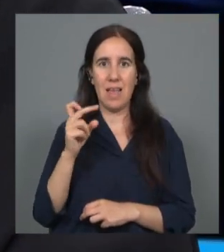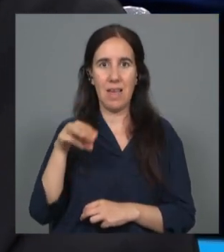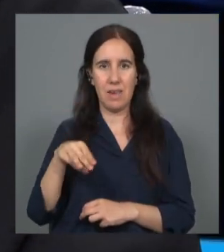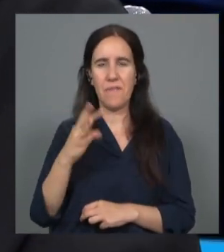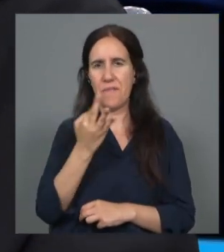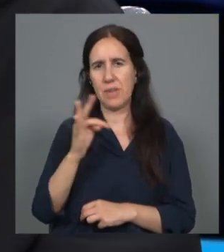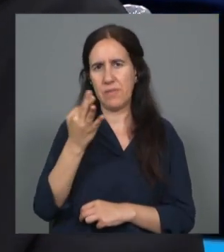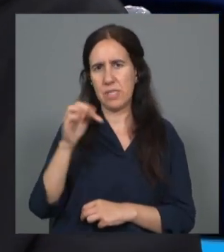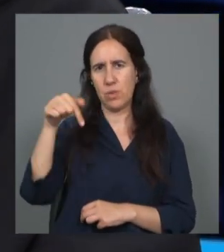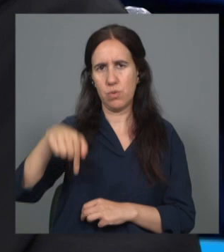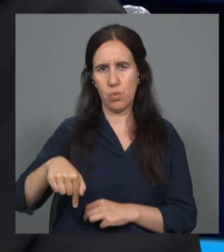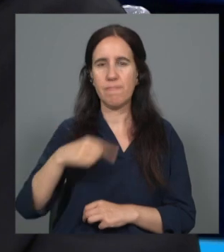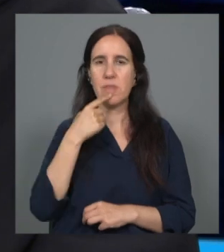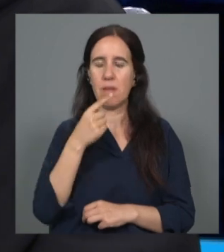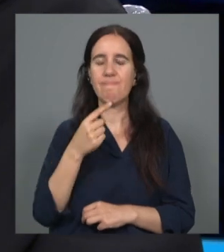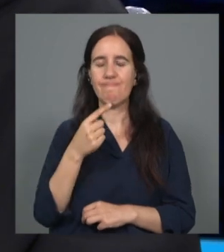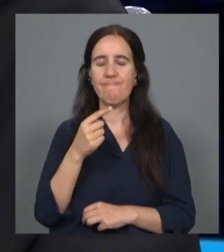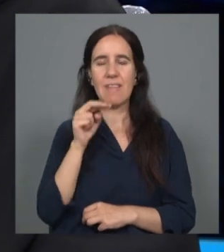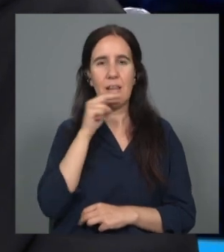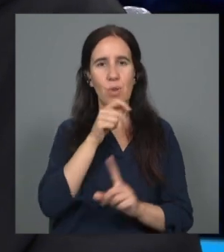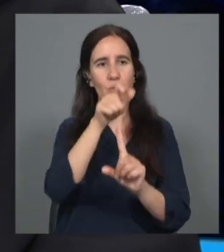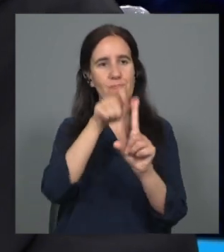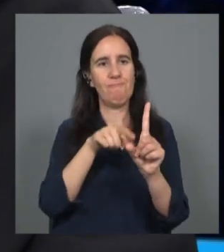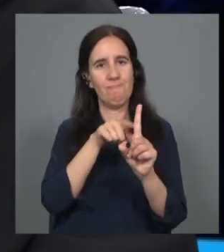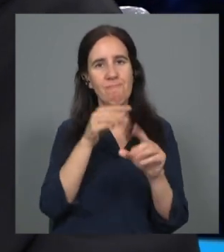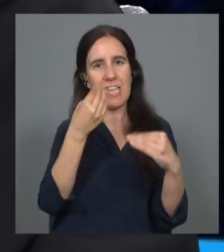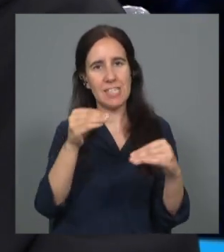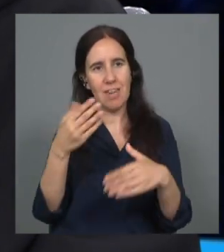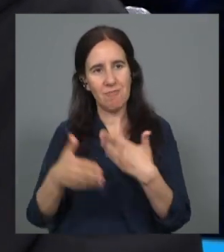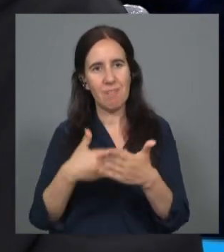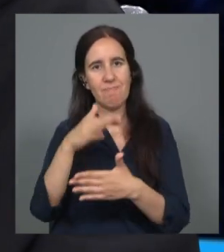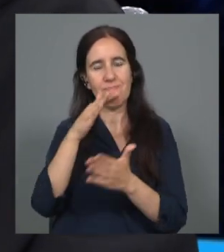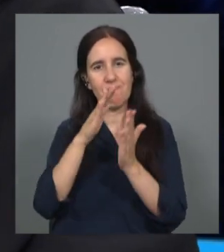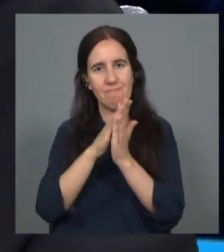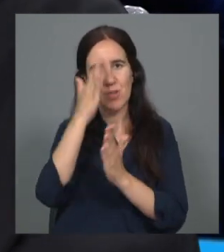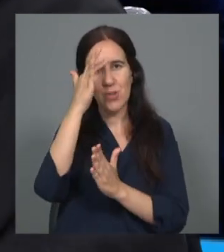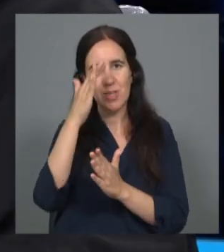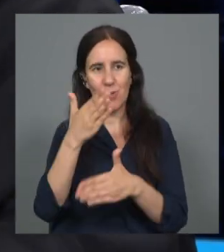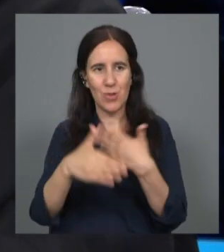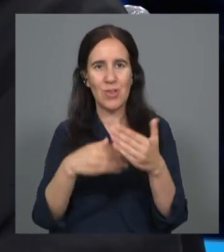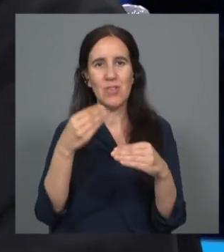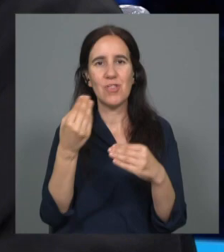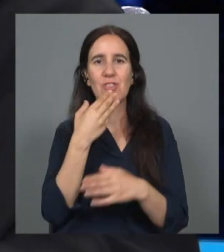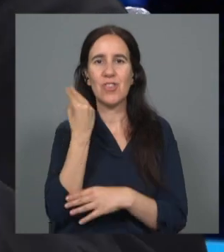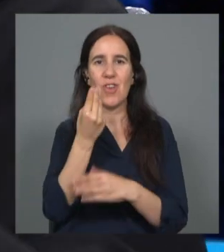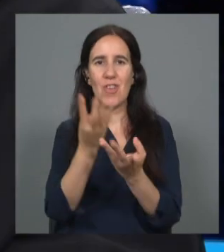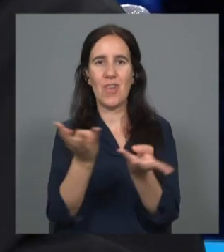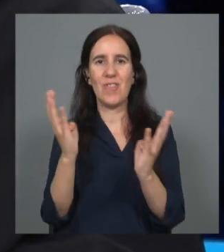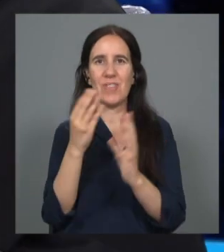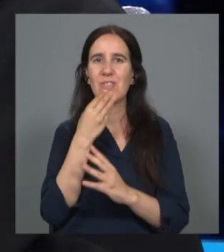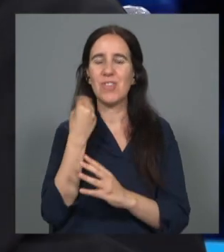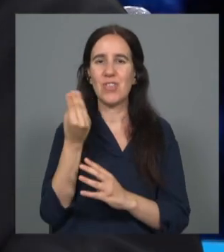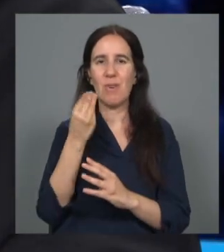para dizer: sim, Santo António, continua a ensinar teologia aos jovens, para que os jovens